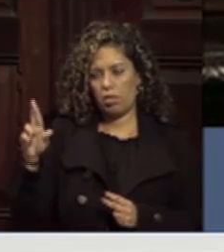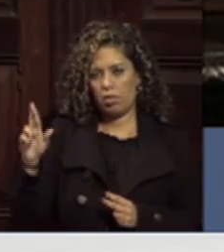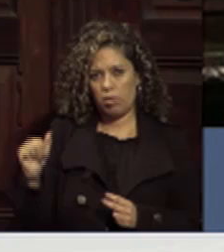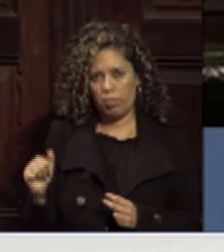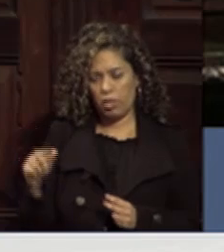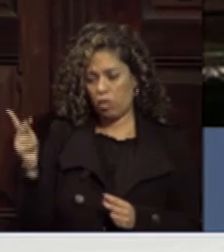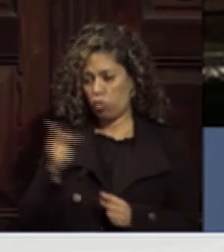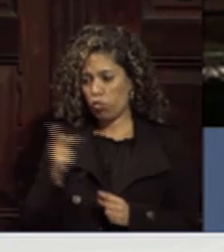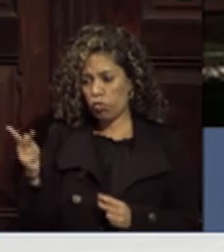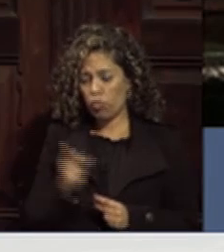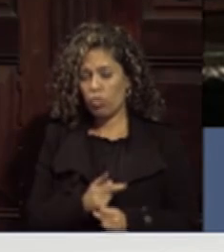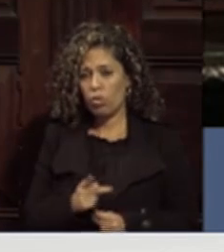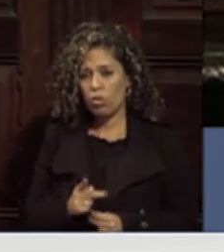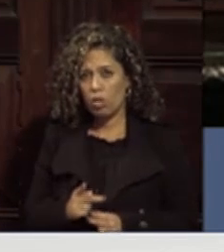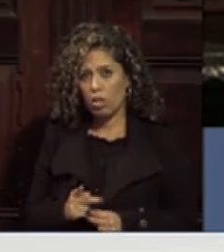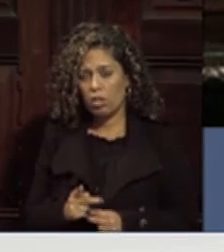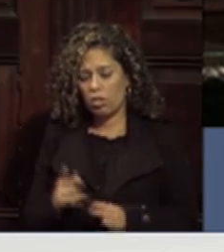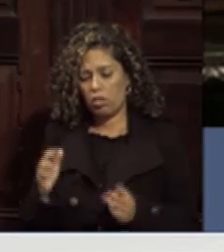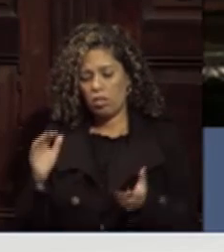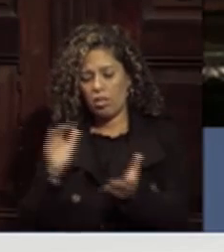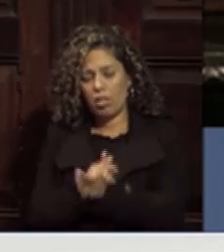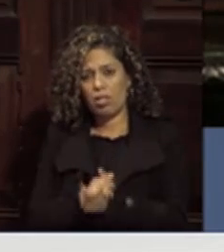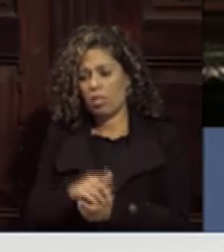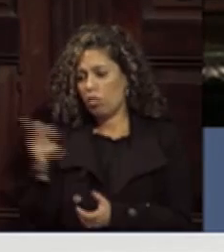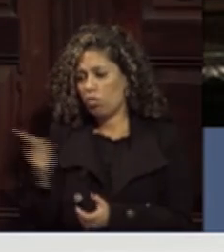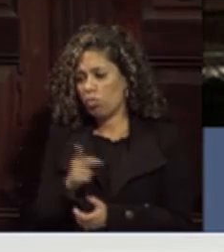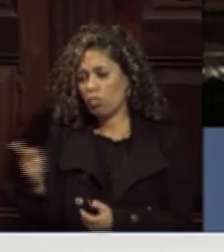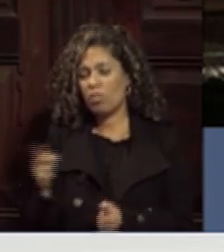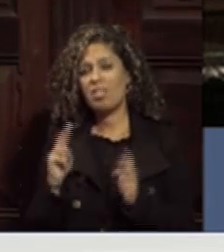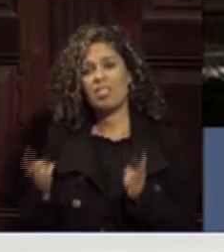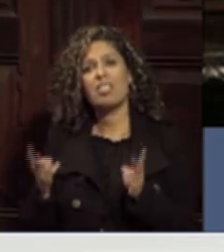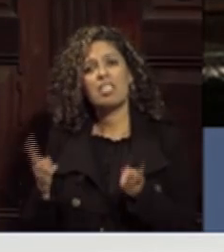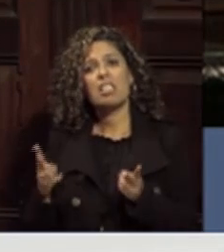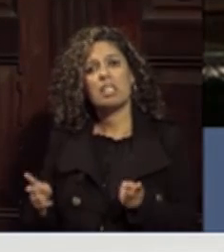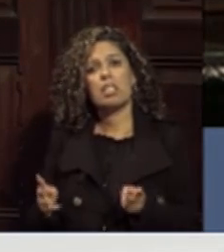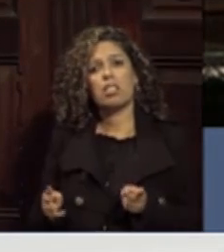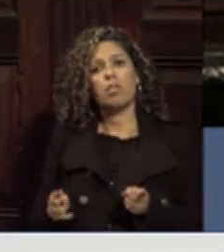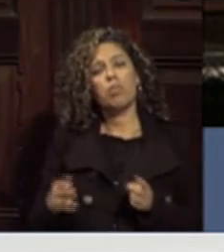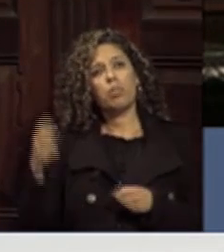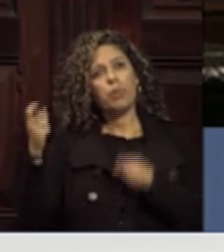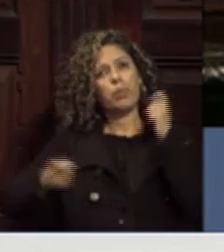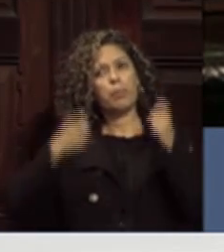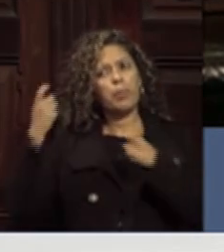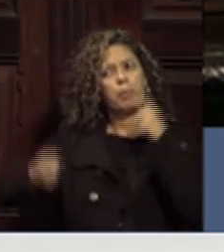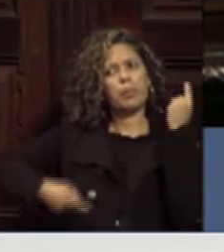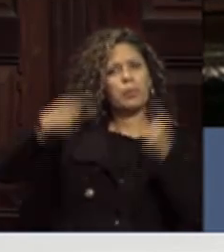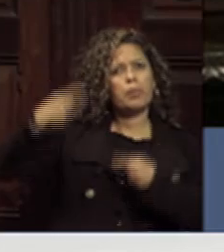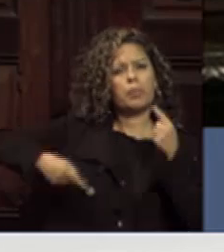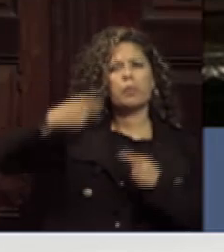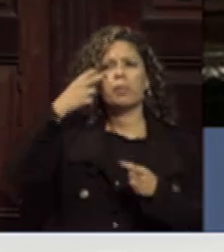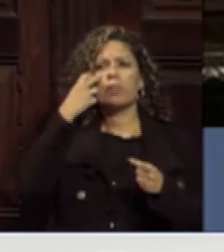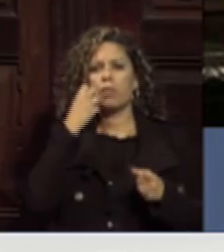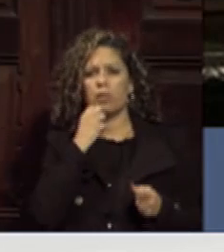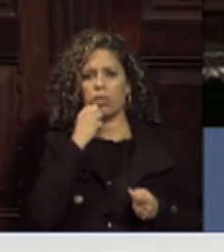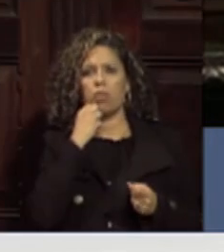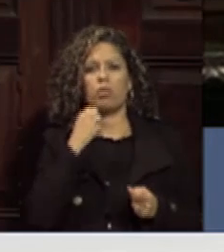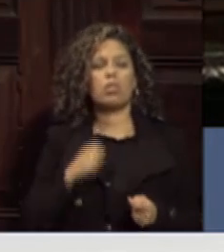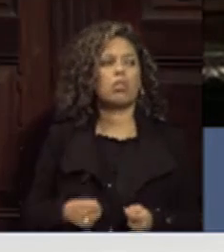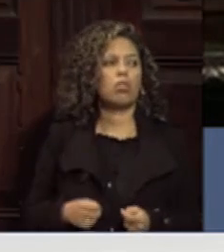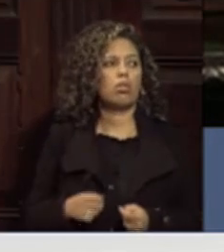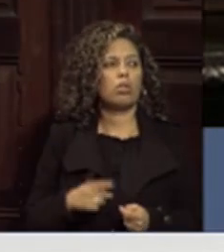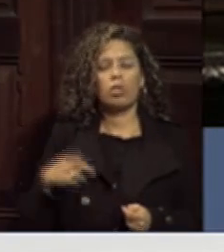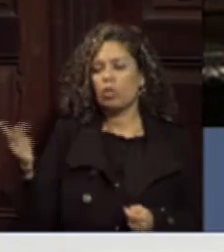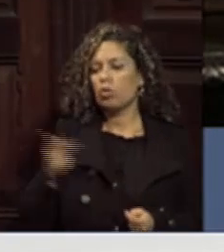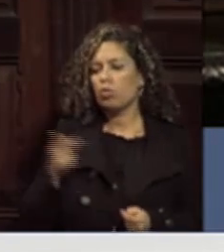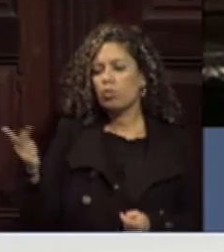brasileiros que dedicam uma parte do seu tempo a esse debate da política de adoção, que tornam